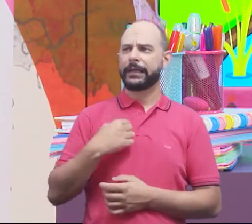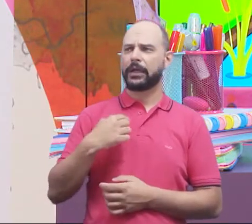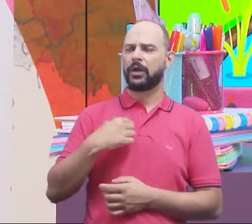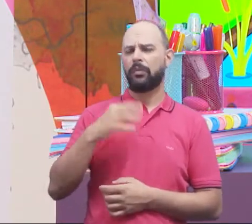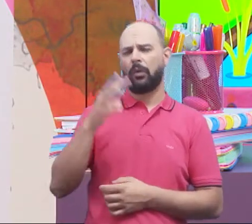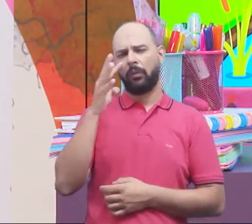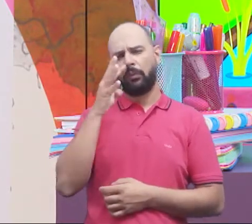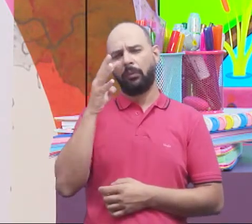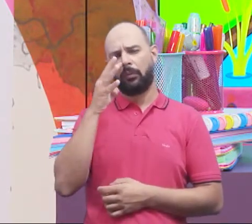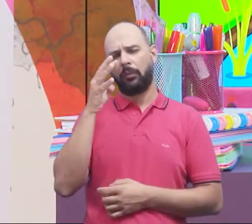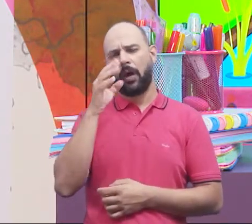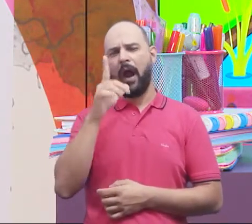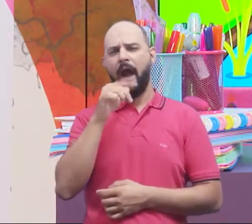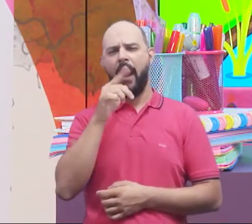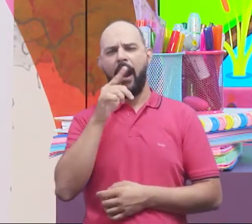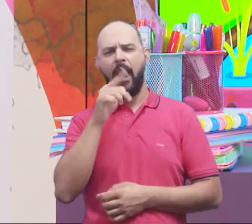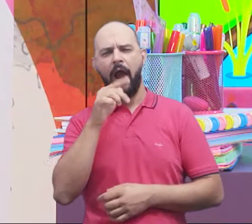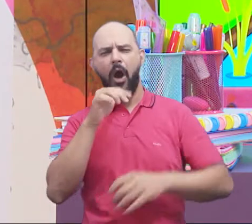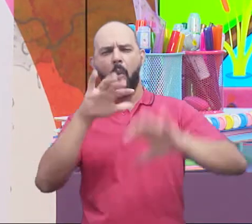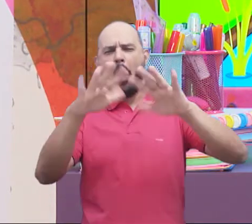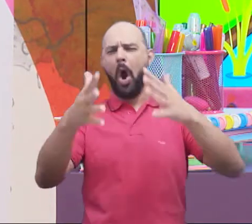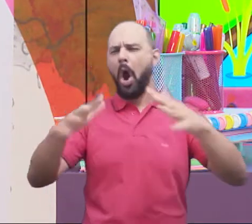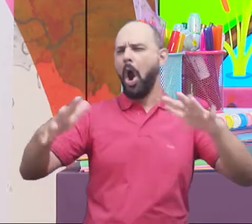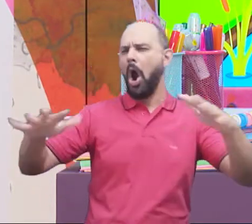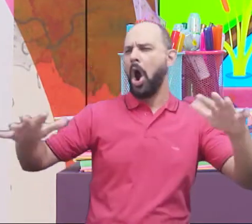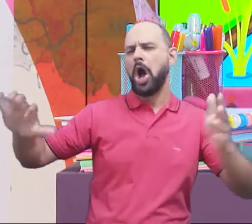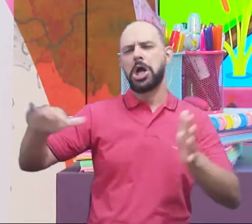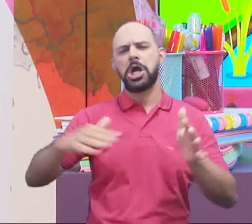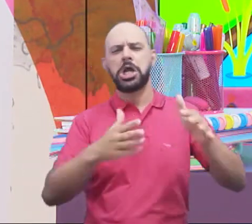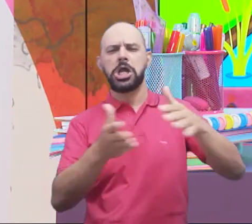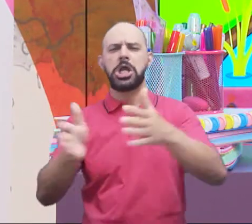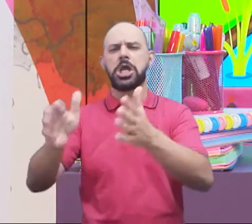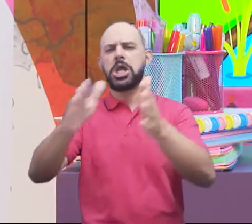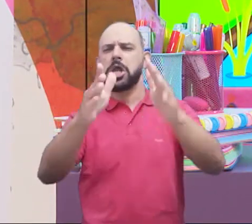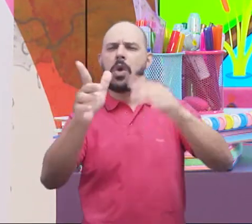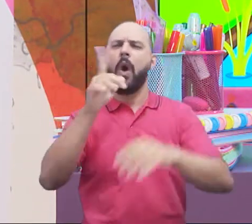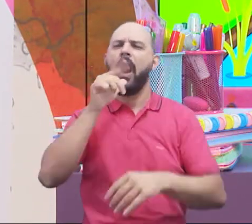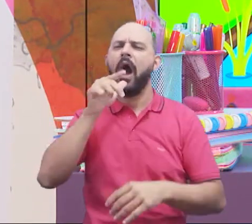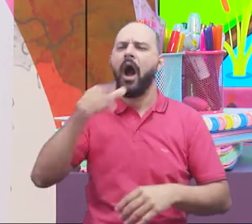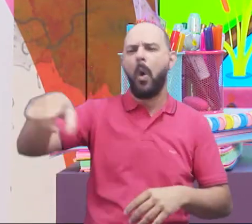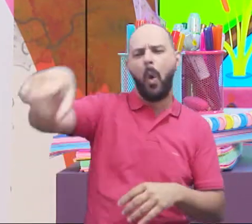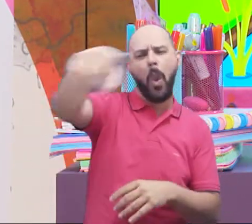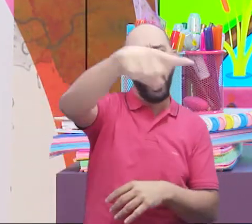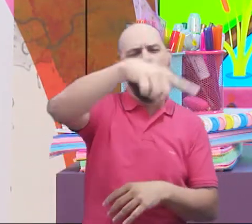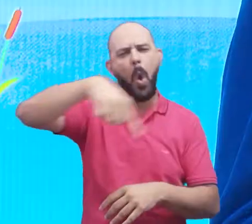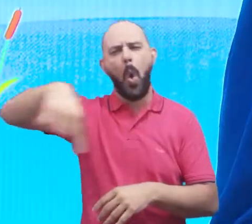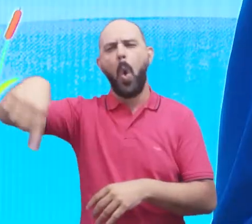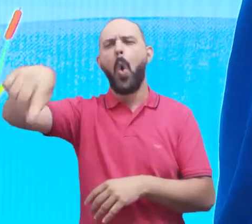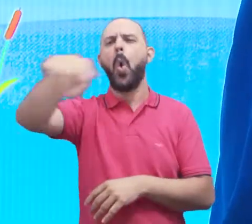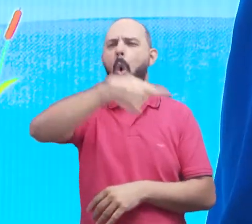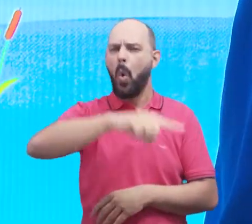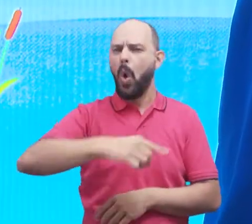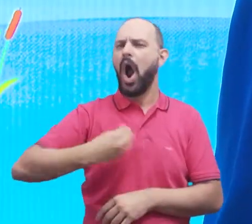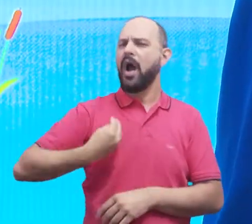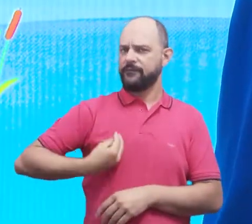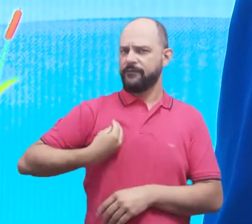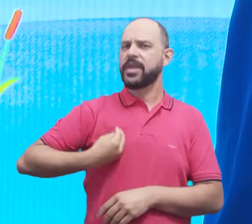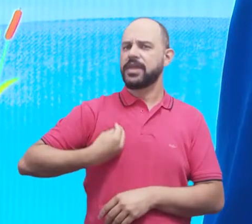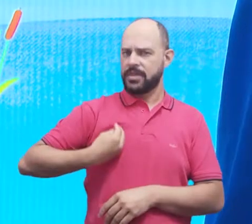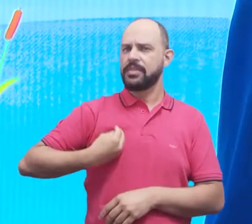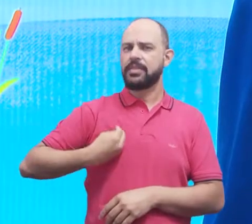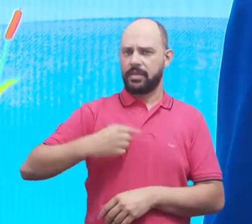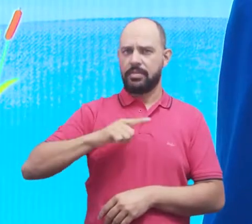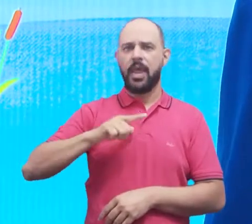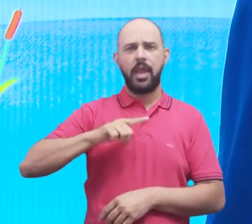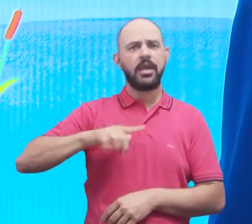Eu sou bem impressionada com a água. Sabe, os oceanos, rios, mares, lagos, lagoas. As formas